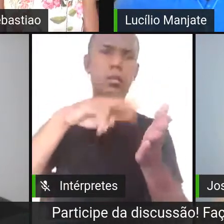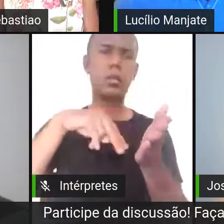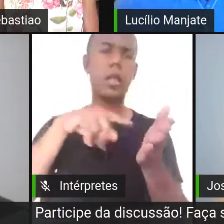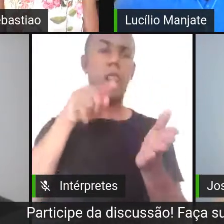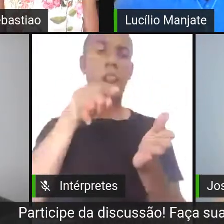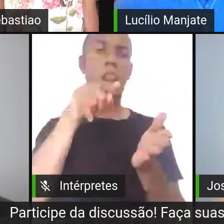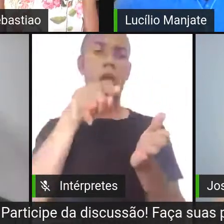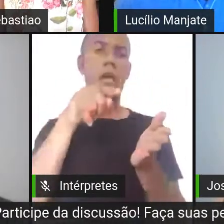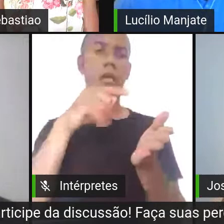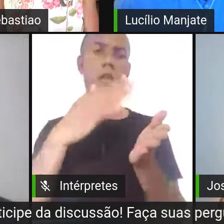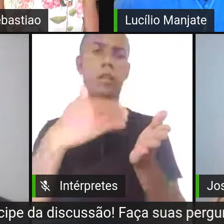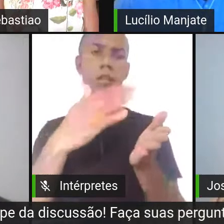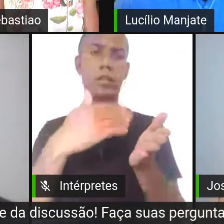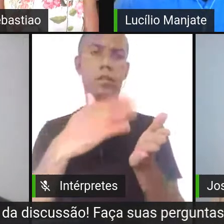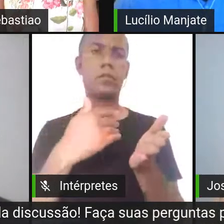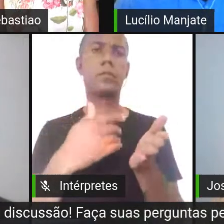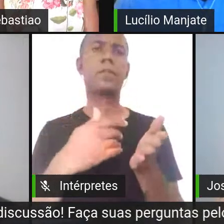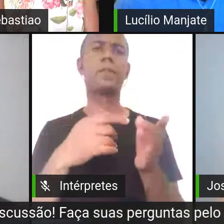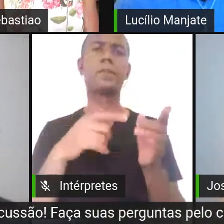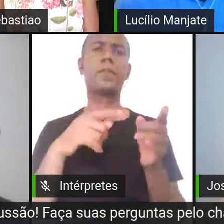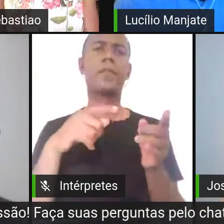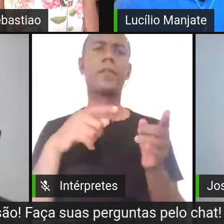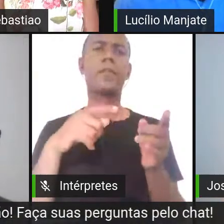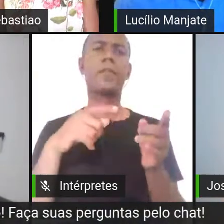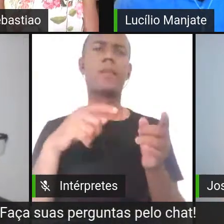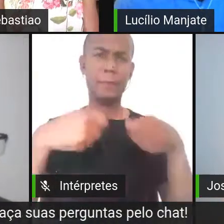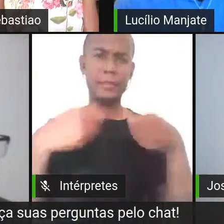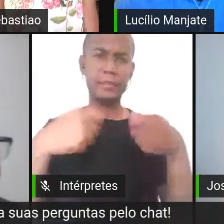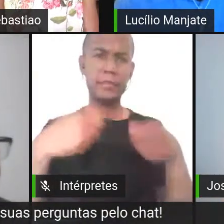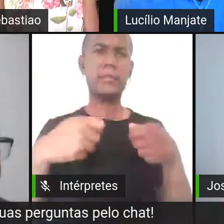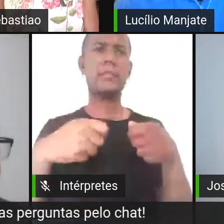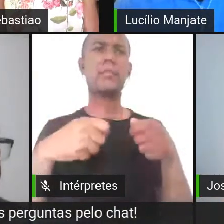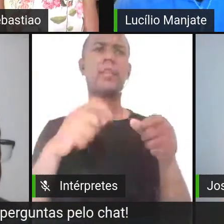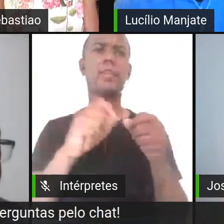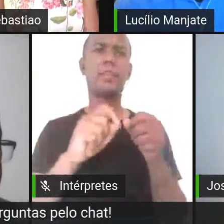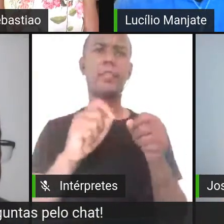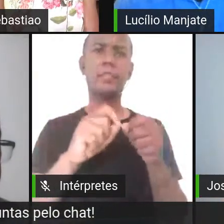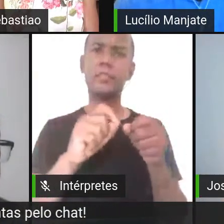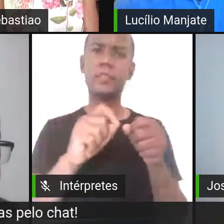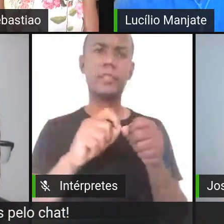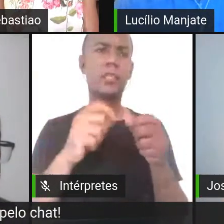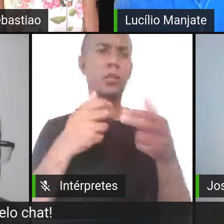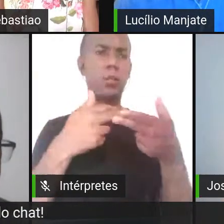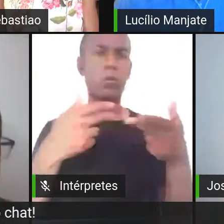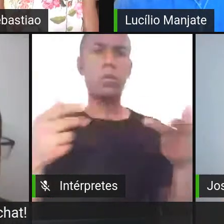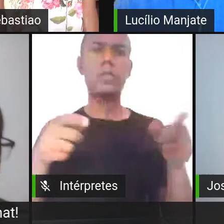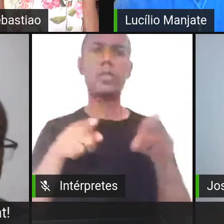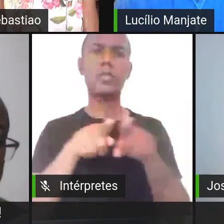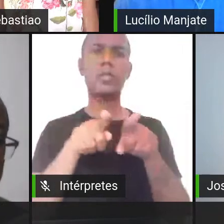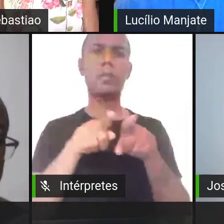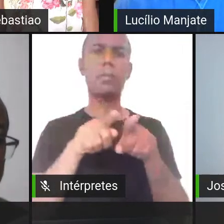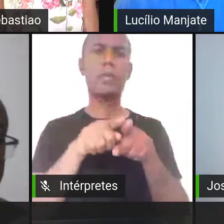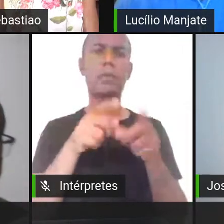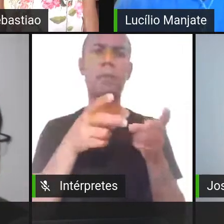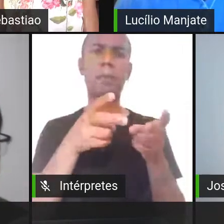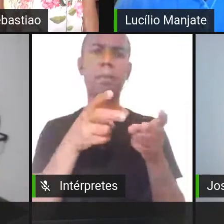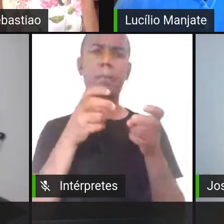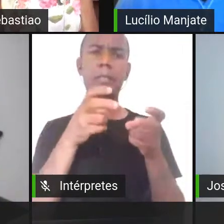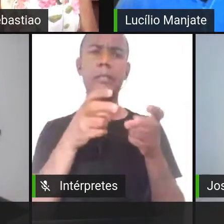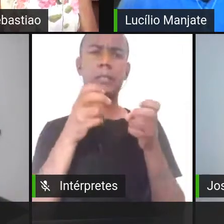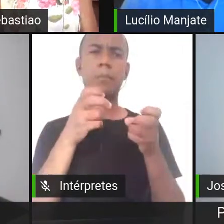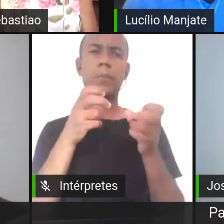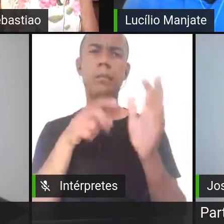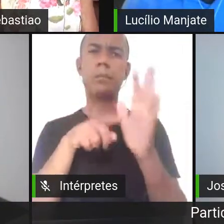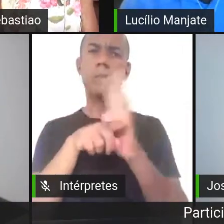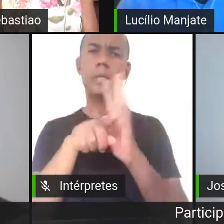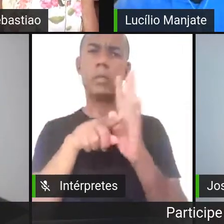alguma coisa, porque de facto, eu percebi um pouco o rumo da tua pergunta, se percebi bem. Parece que estamos a escrever para